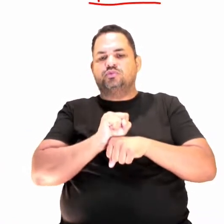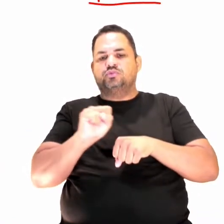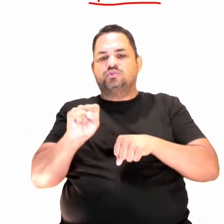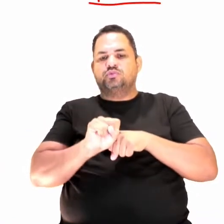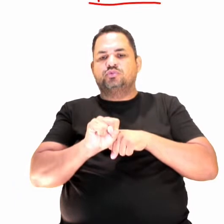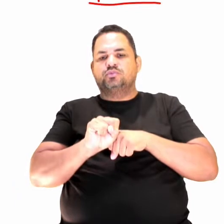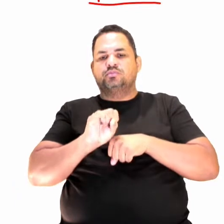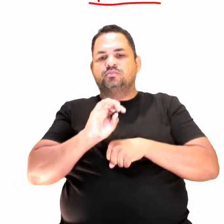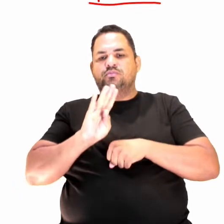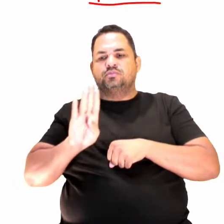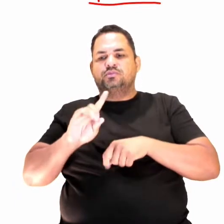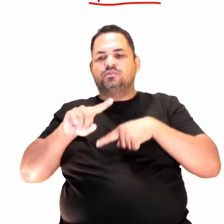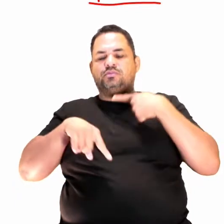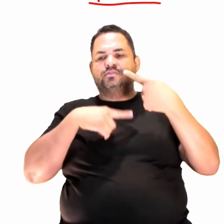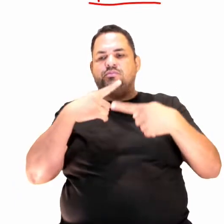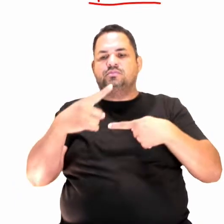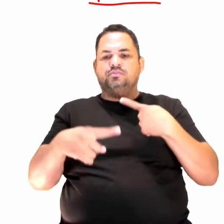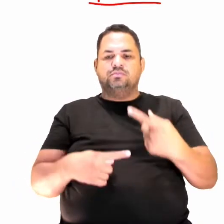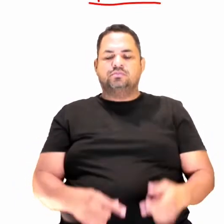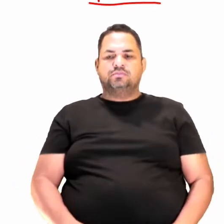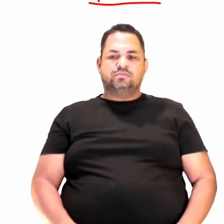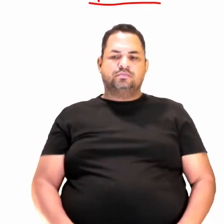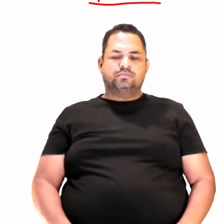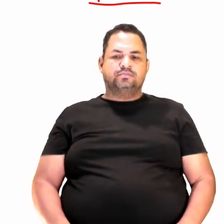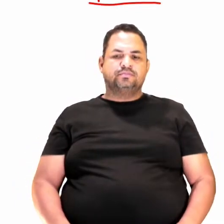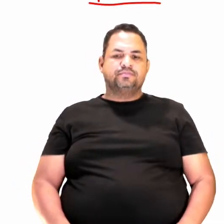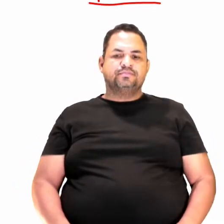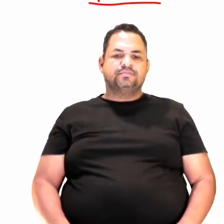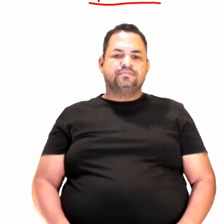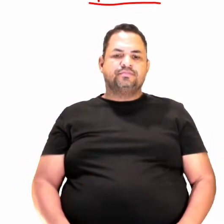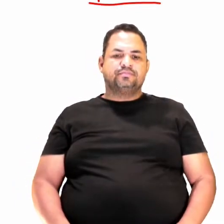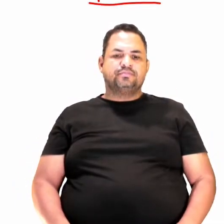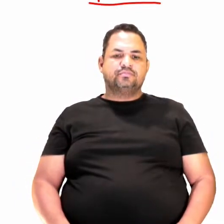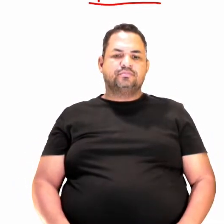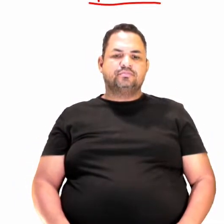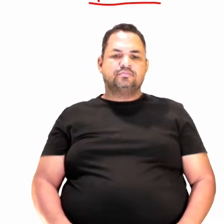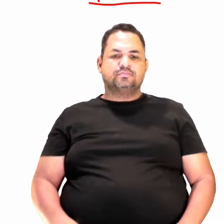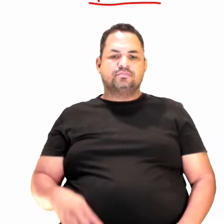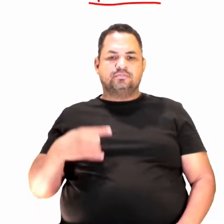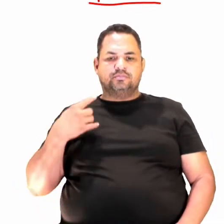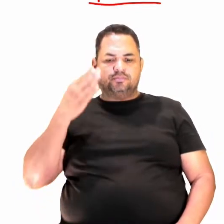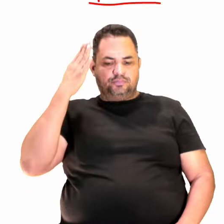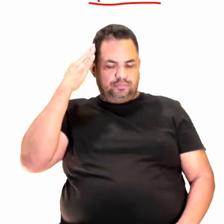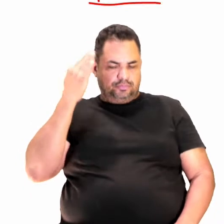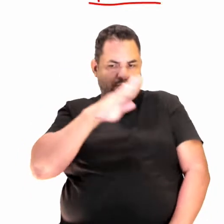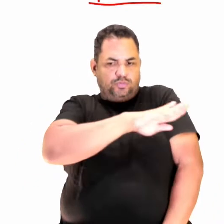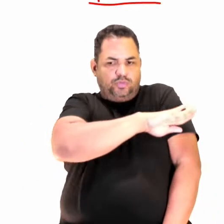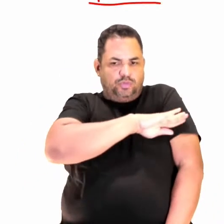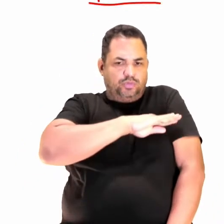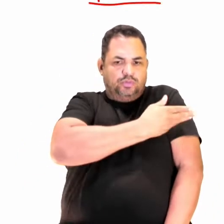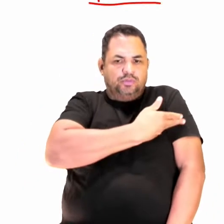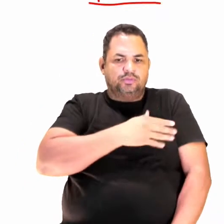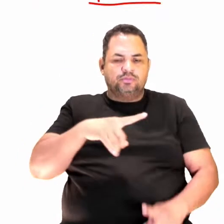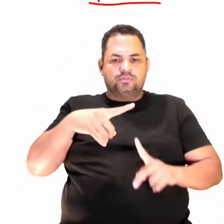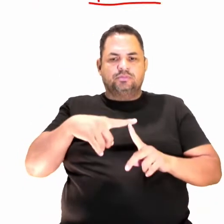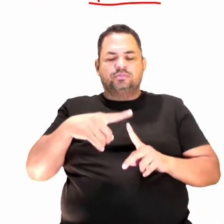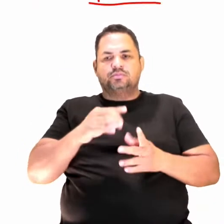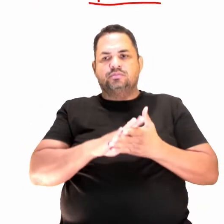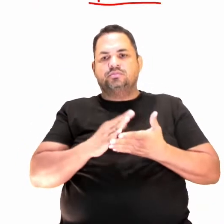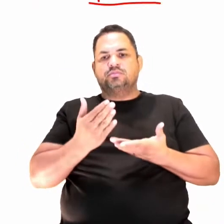dois. Como assim? Have para todas as pessoas dos pronomes pessoais, menos a terceira